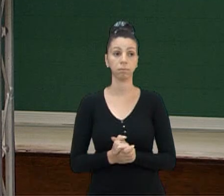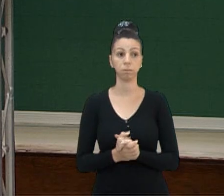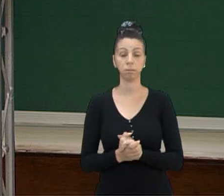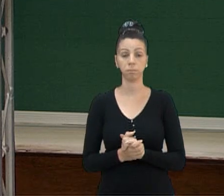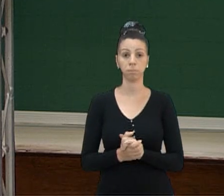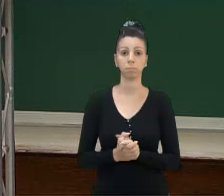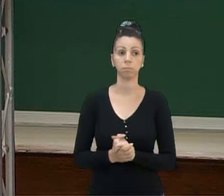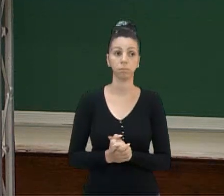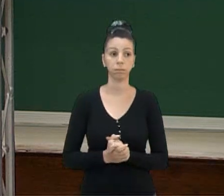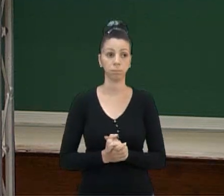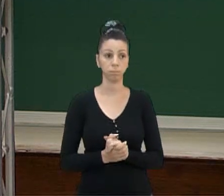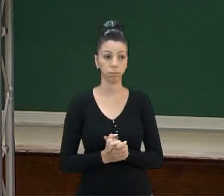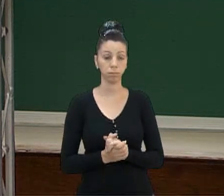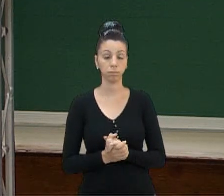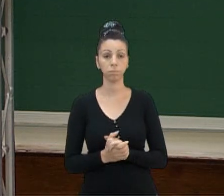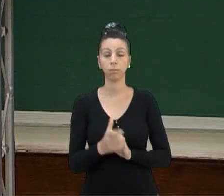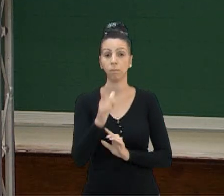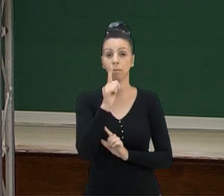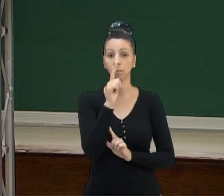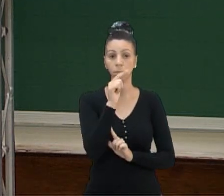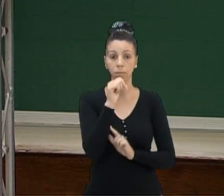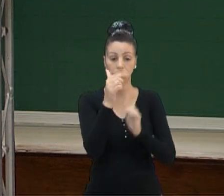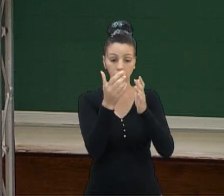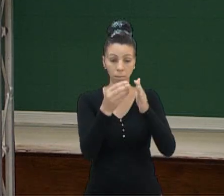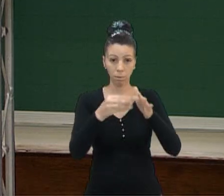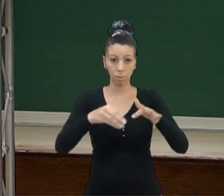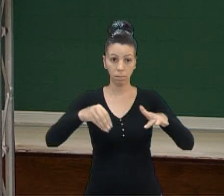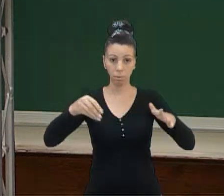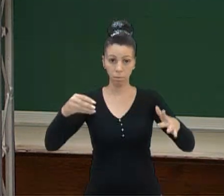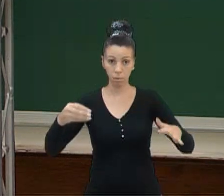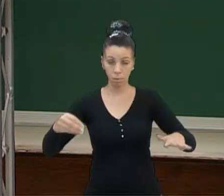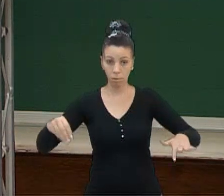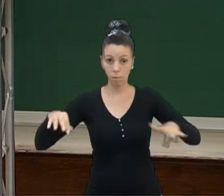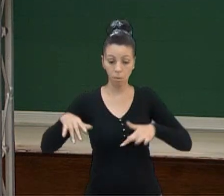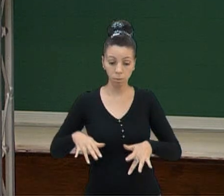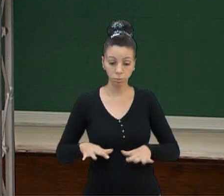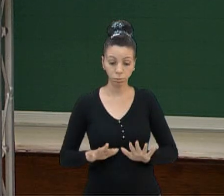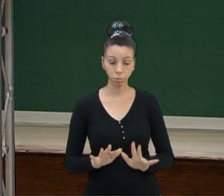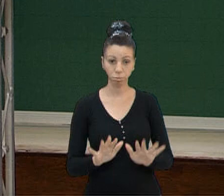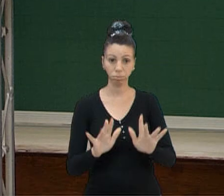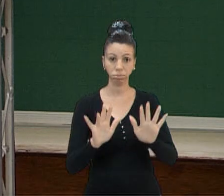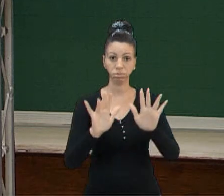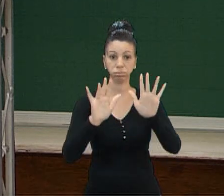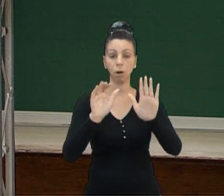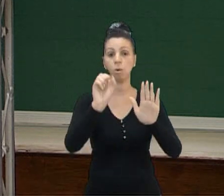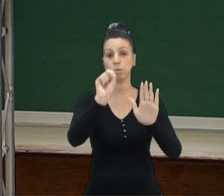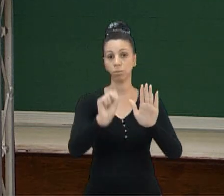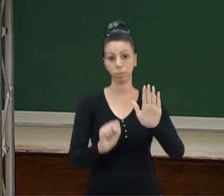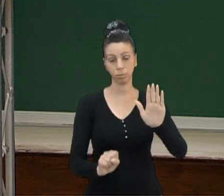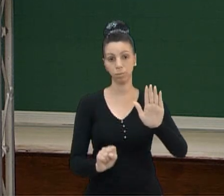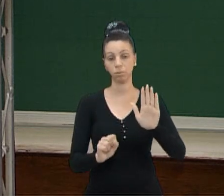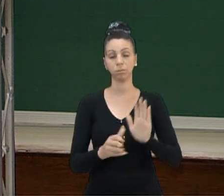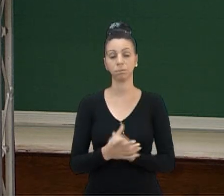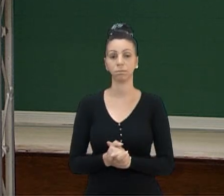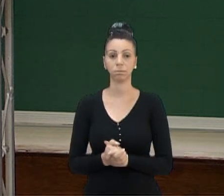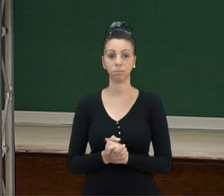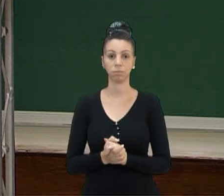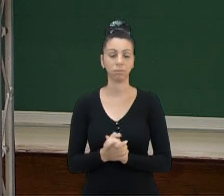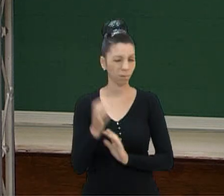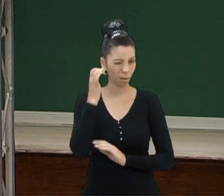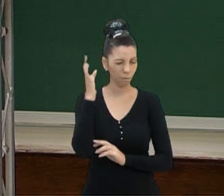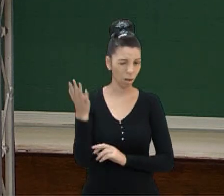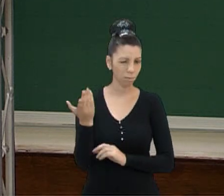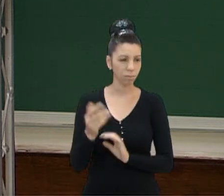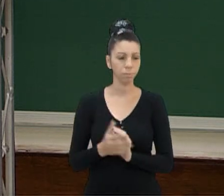Neste caso aqui, Mar Mediterrâneo, banha o sul da Europa, é a resposta certa que vocês deveriam ter marcado. Fácil, né? Então vamos continuar